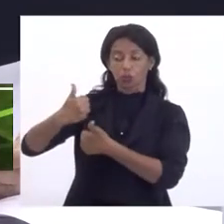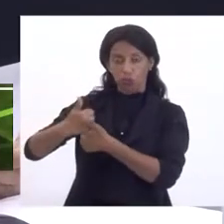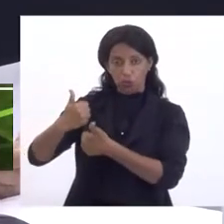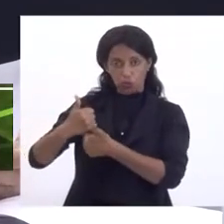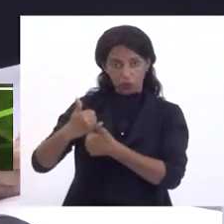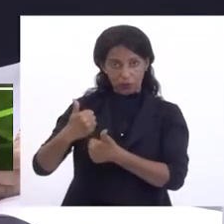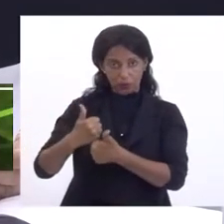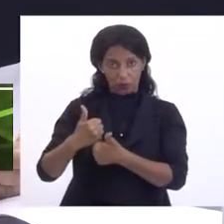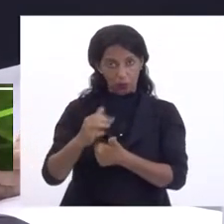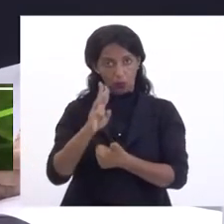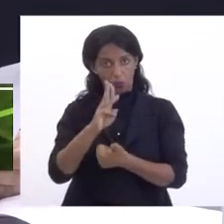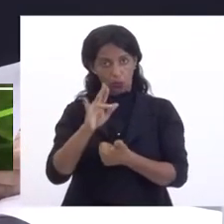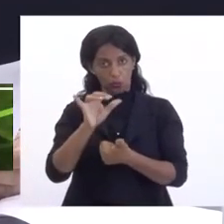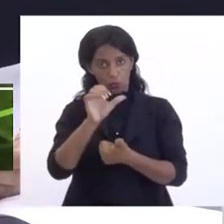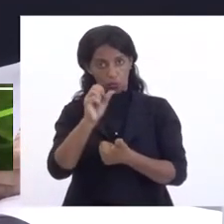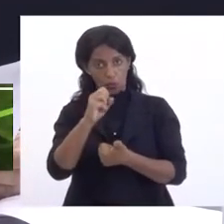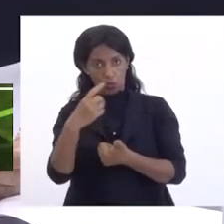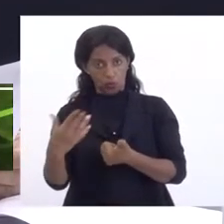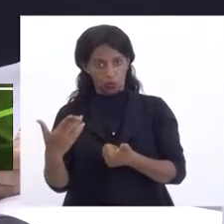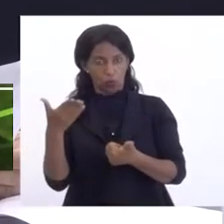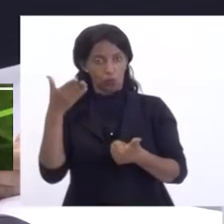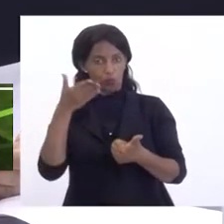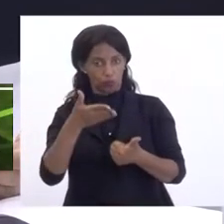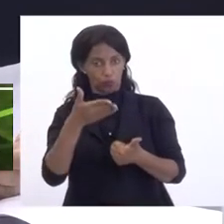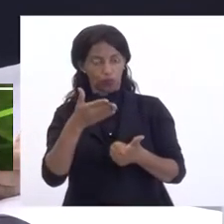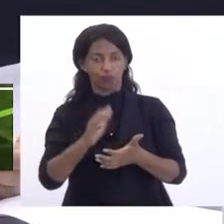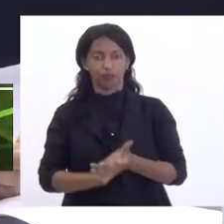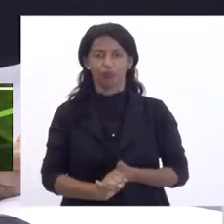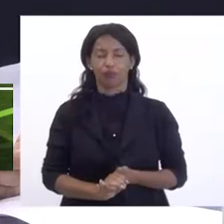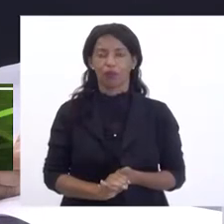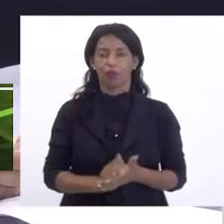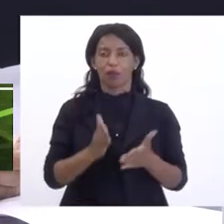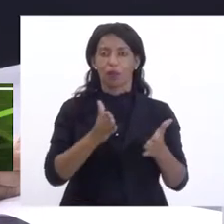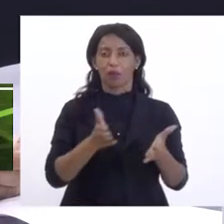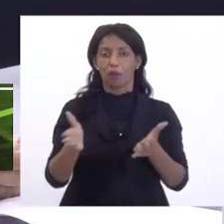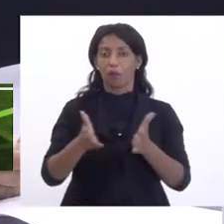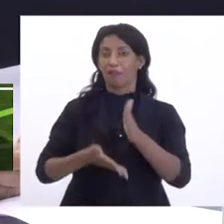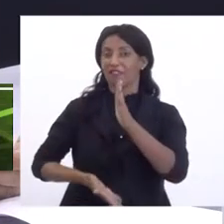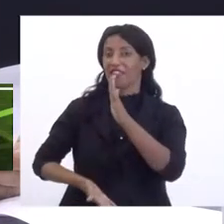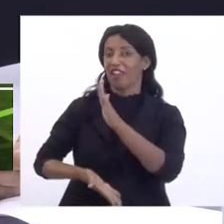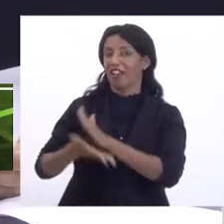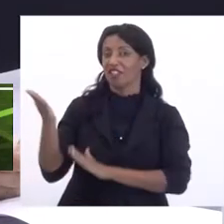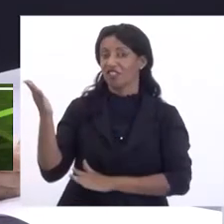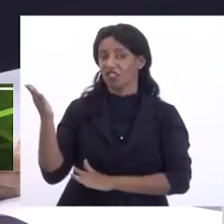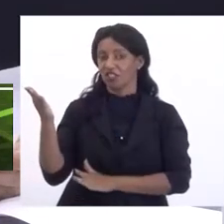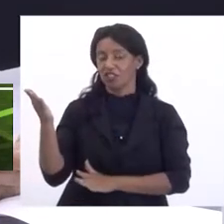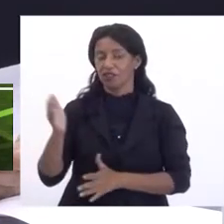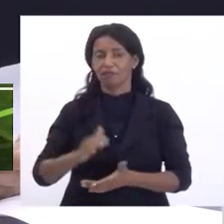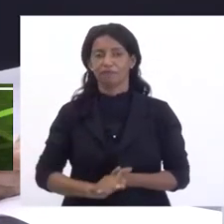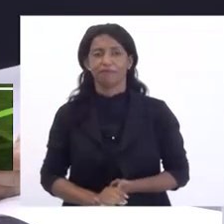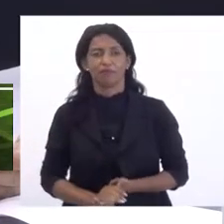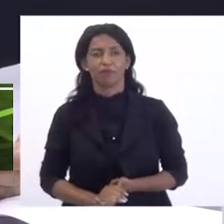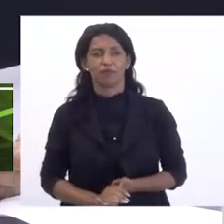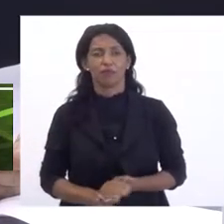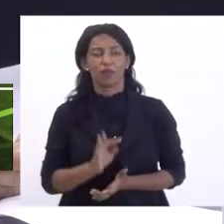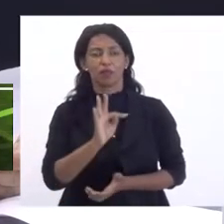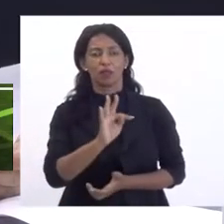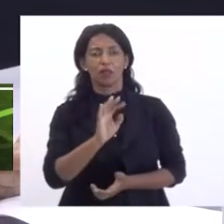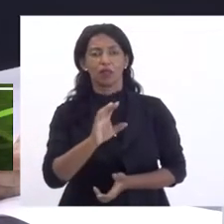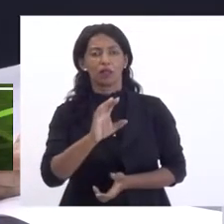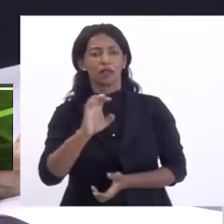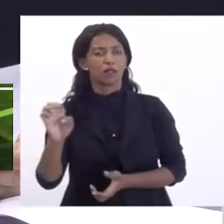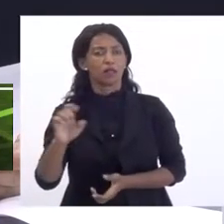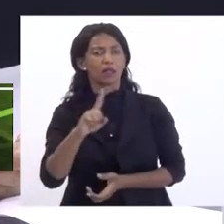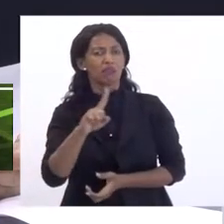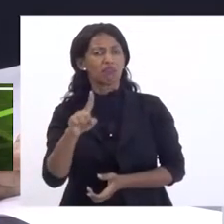Wilson Witzel efêmera por uma vacância de uma viagem, não, o tribunal não